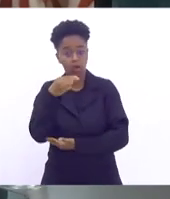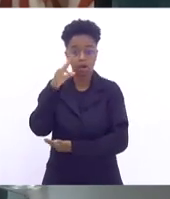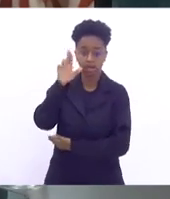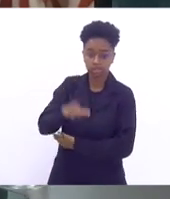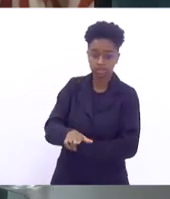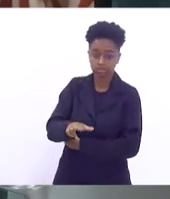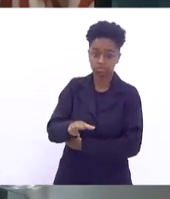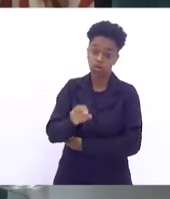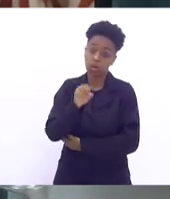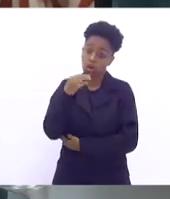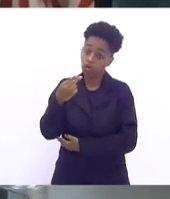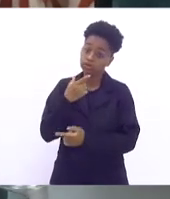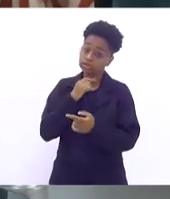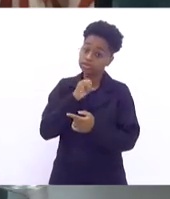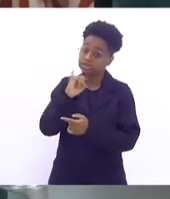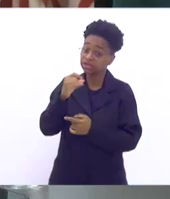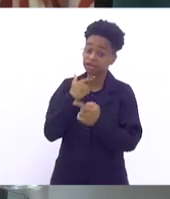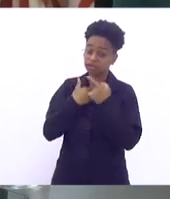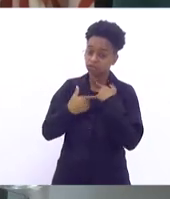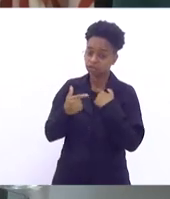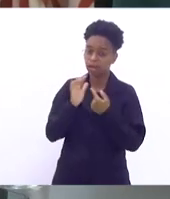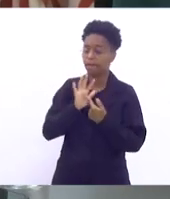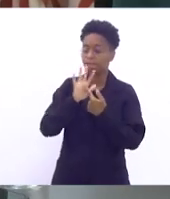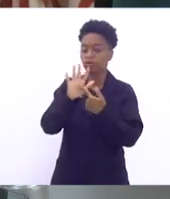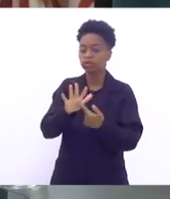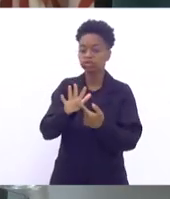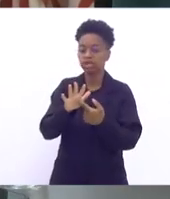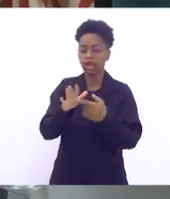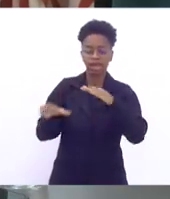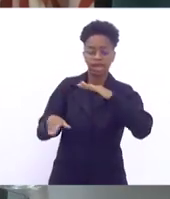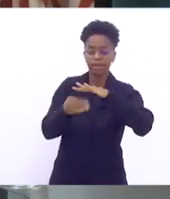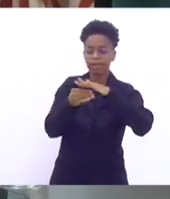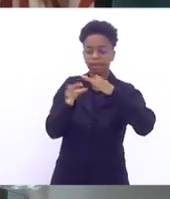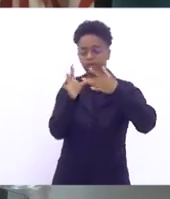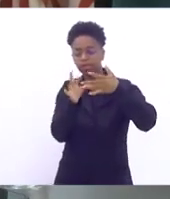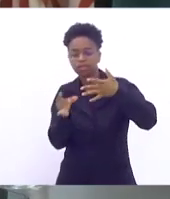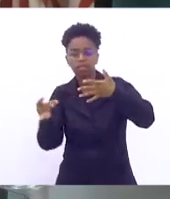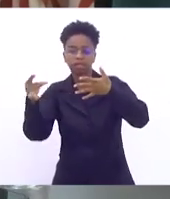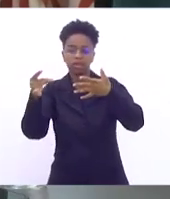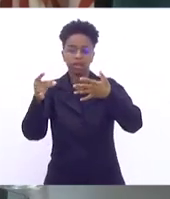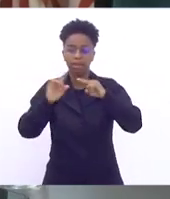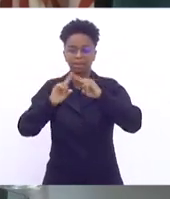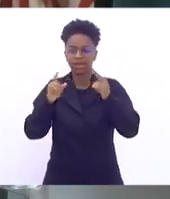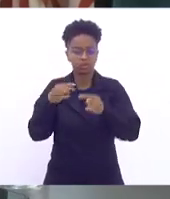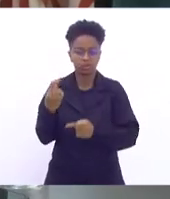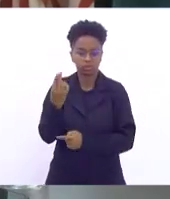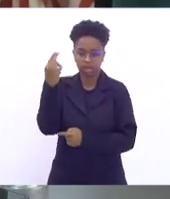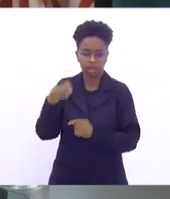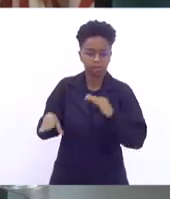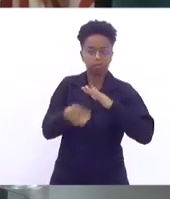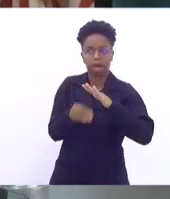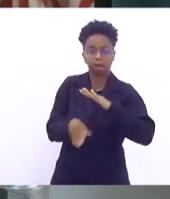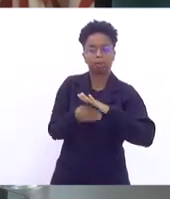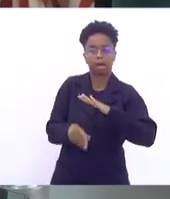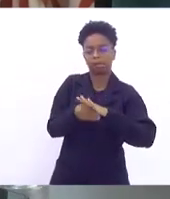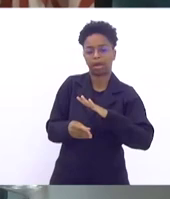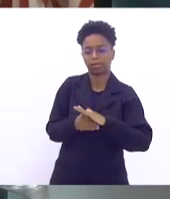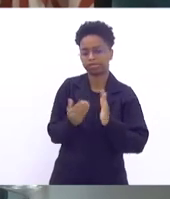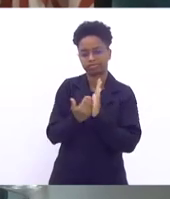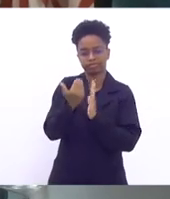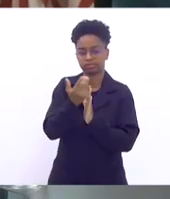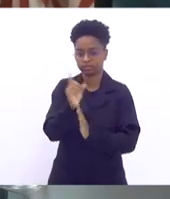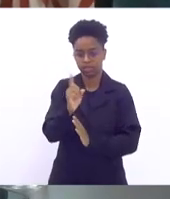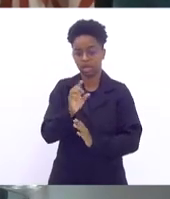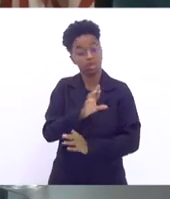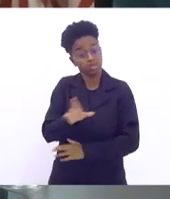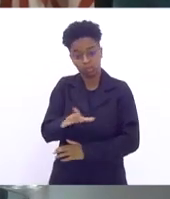se quiser destacando algumas das emendas mas não cabe mais emenda aliás esta não